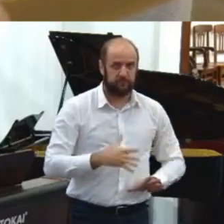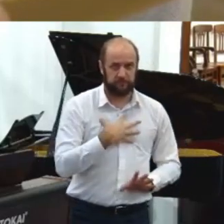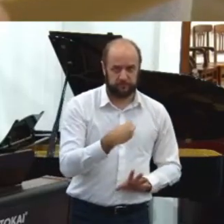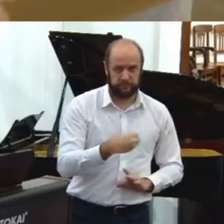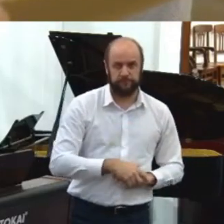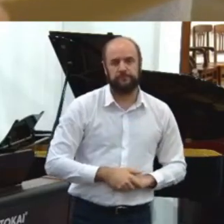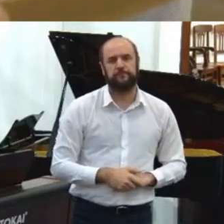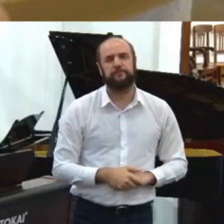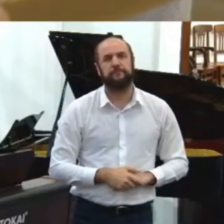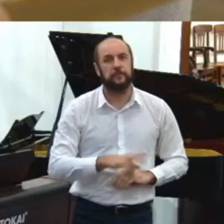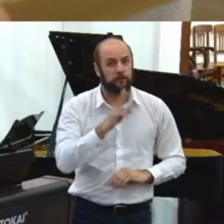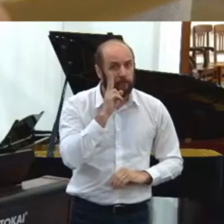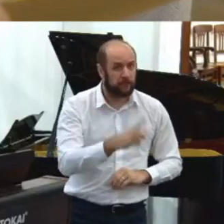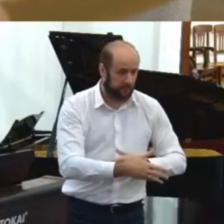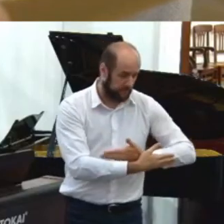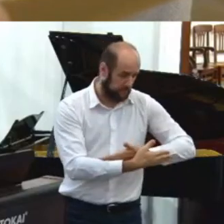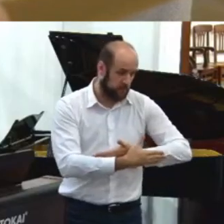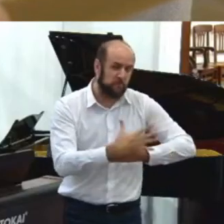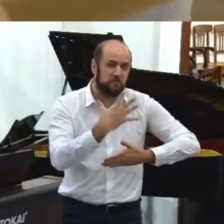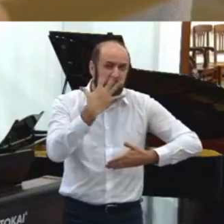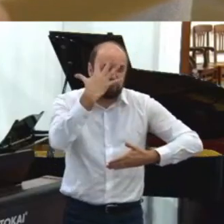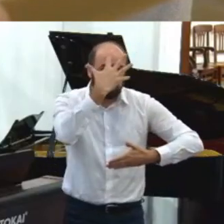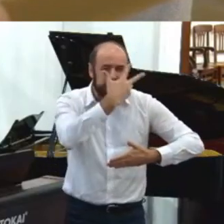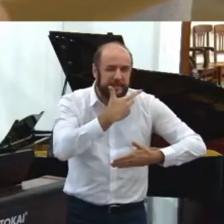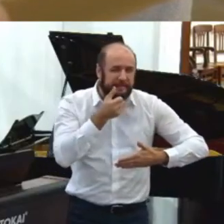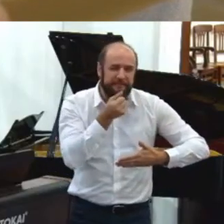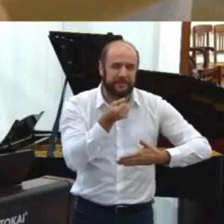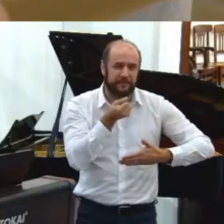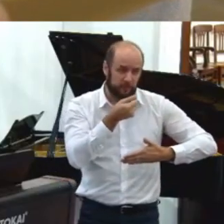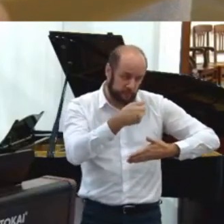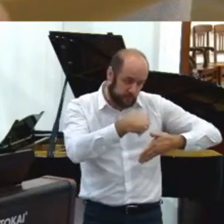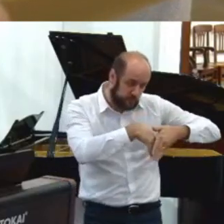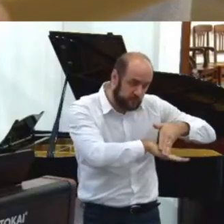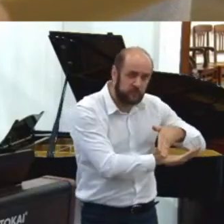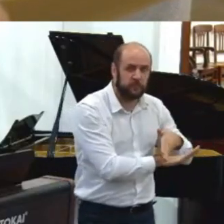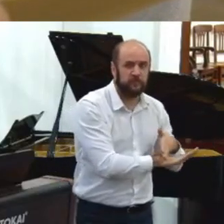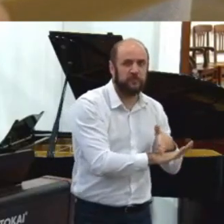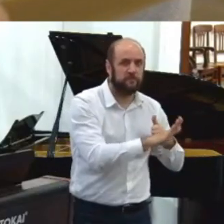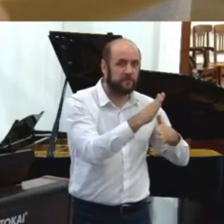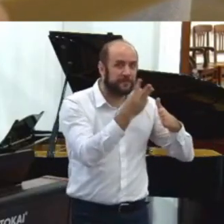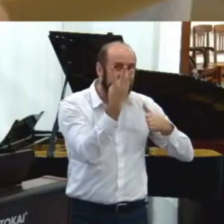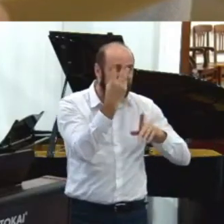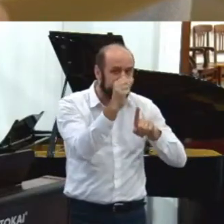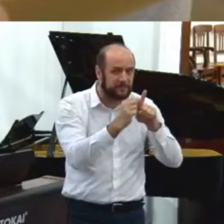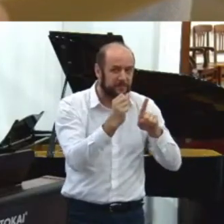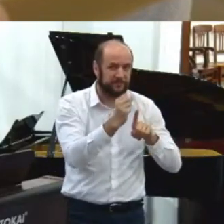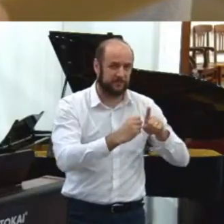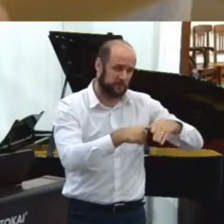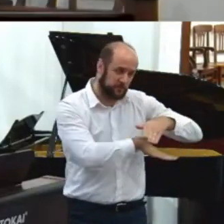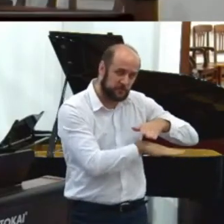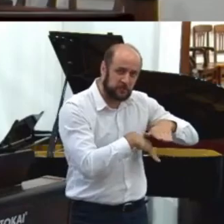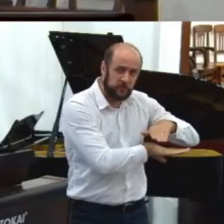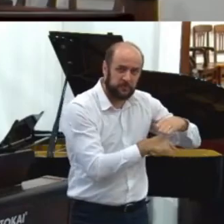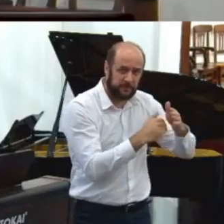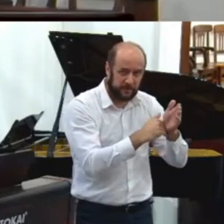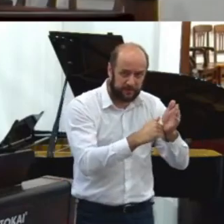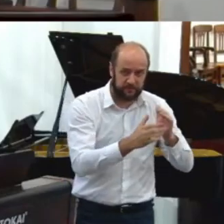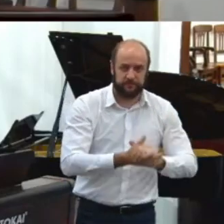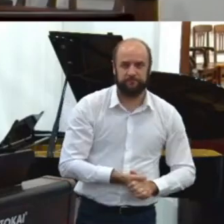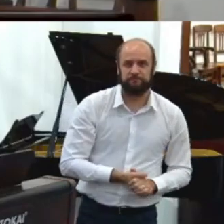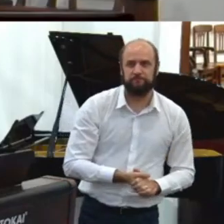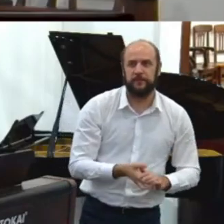filho. Vendo que o menino era bonito, escondeu-o durante 3 meses. Não